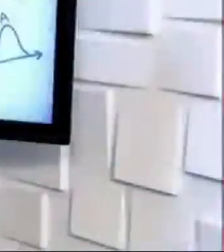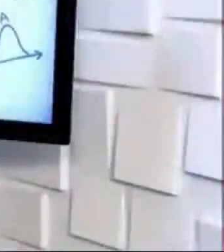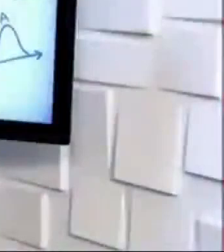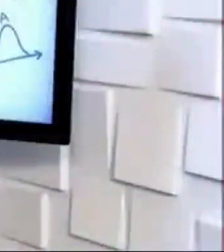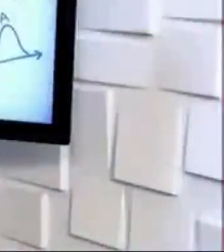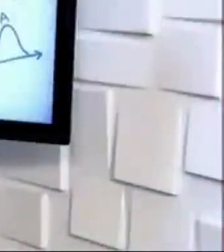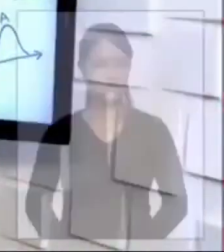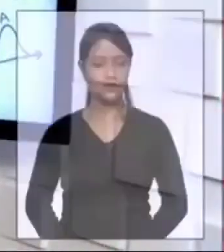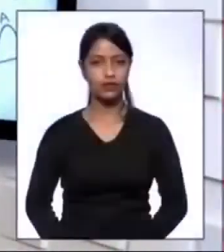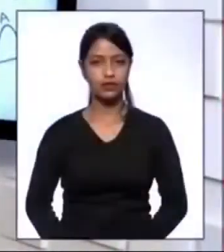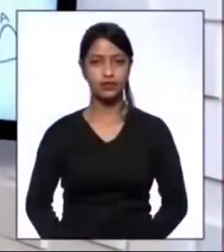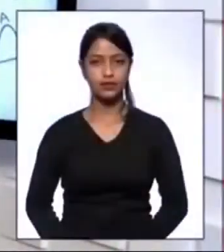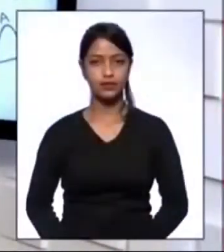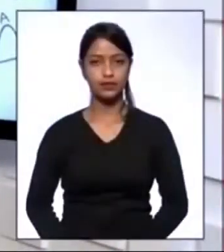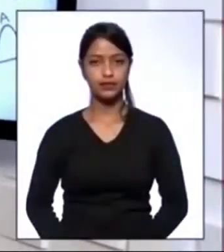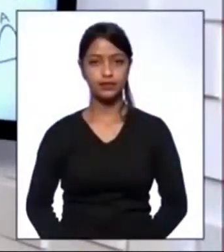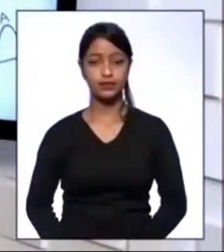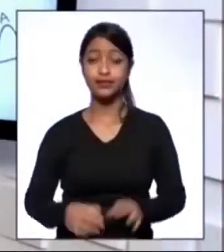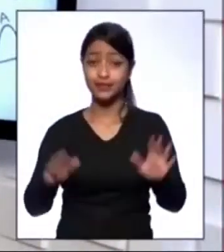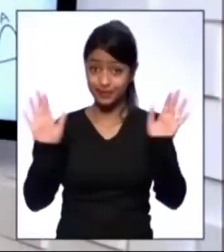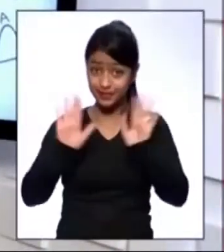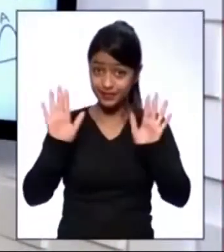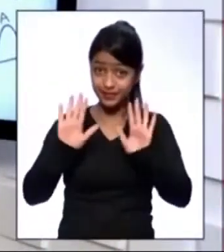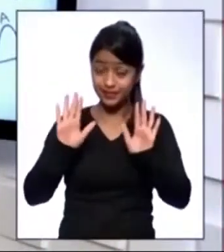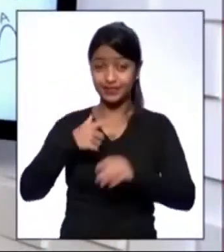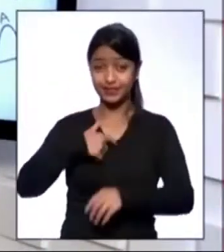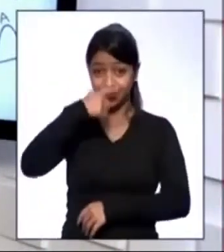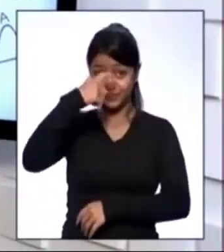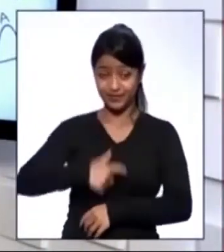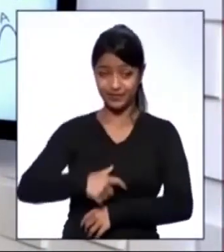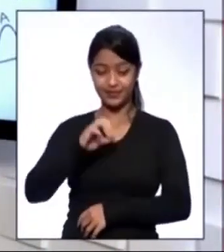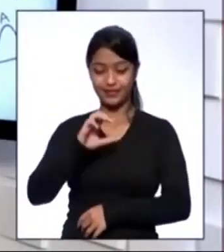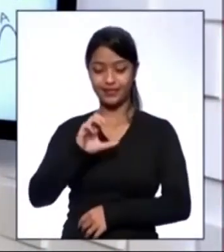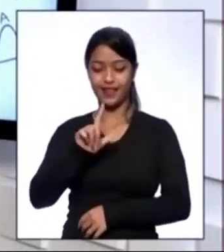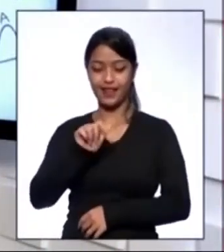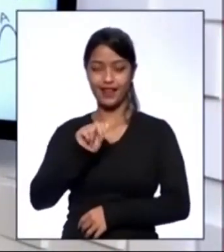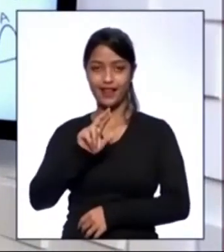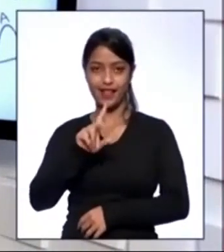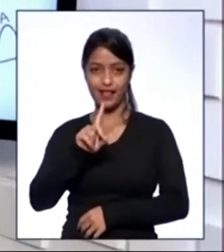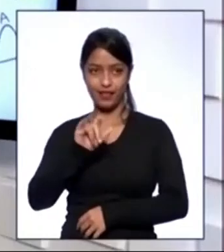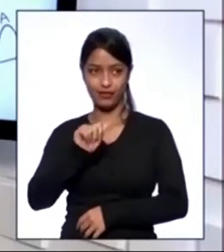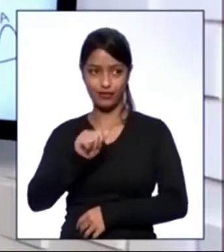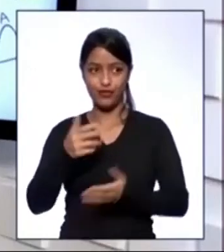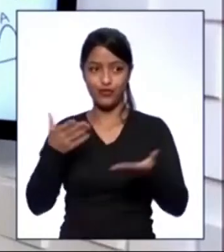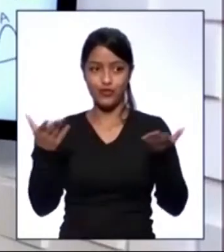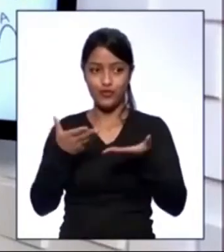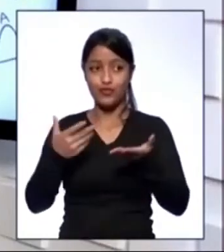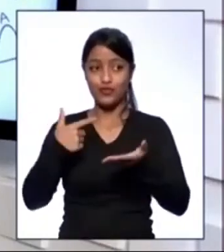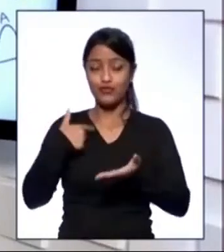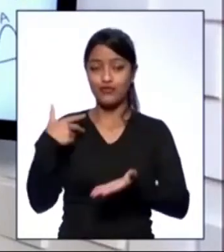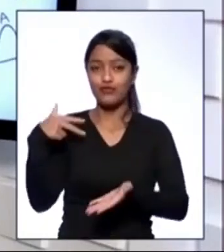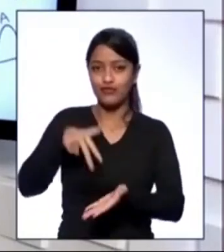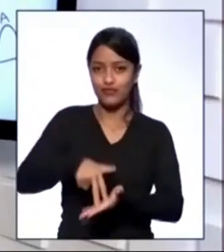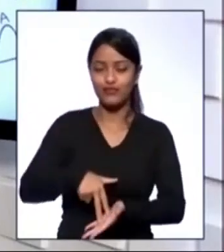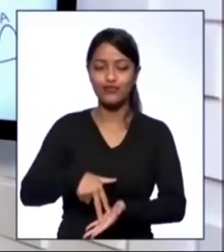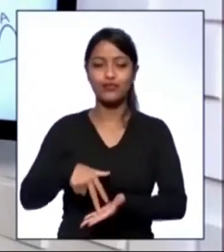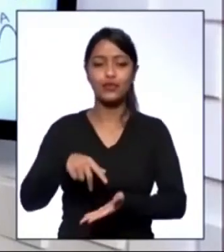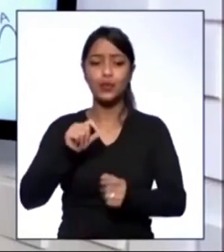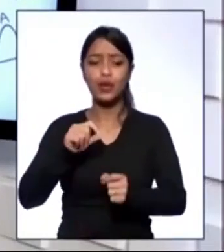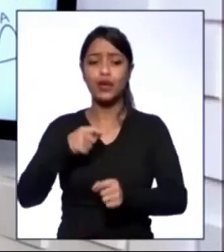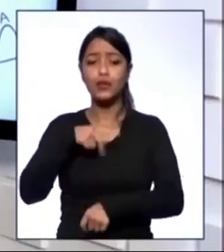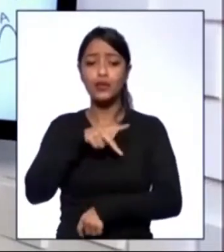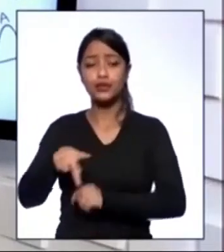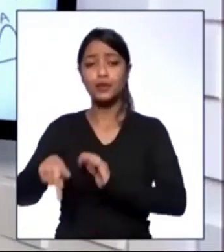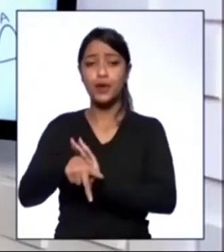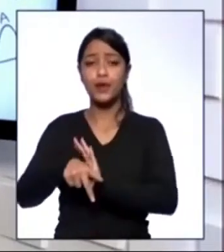Olá, eu sou a Cláudia, sou professora aqui no CEP. E a gente veio mais uma vez conversar com vocês sobre a prova de linguagens, códigos